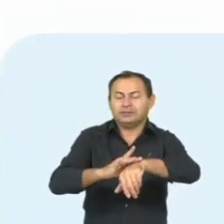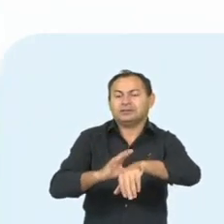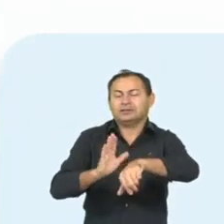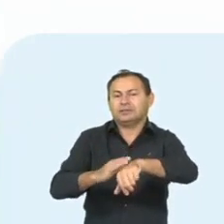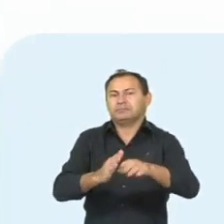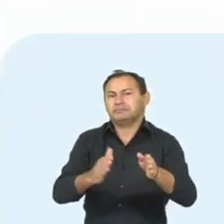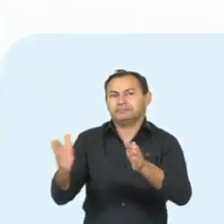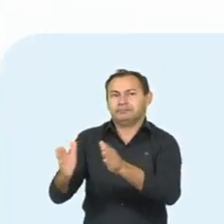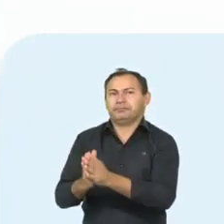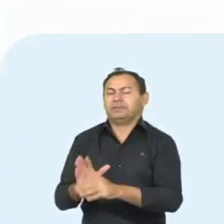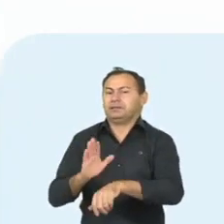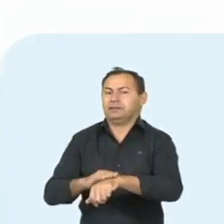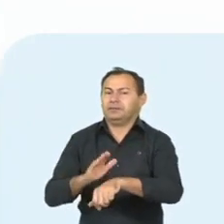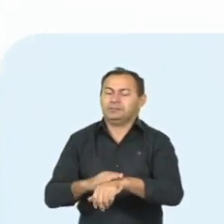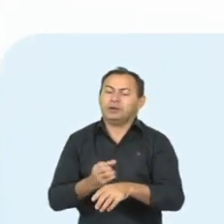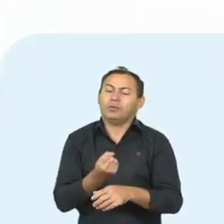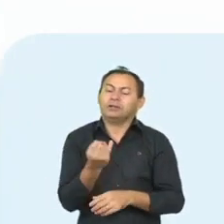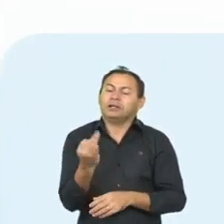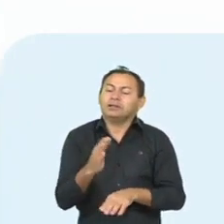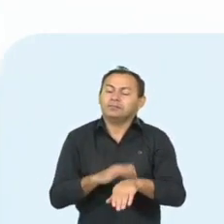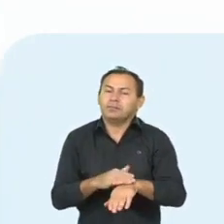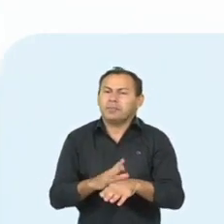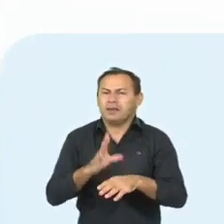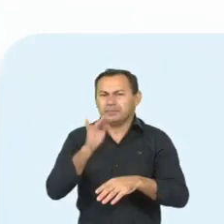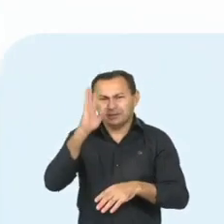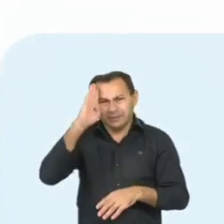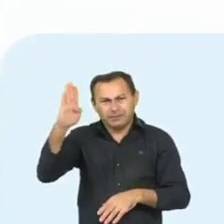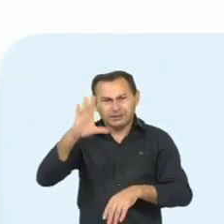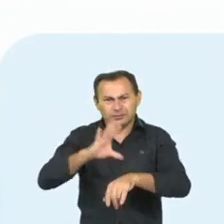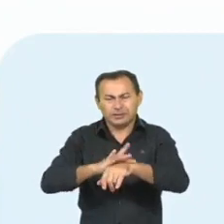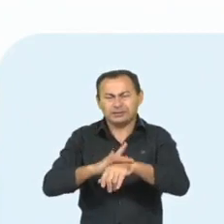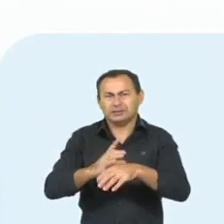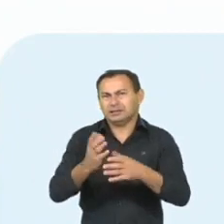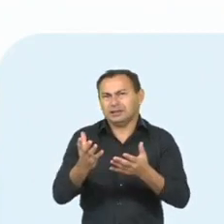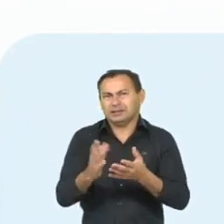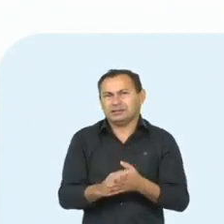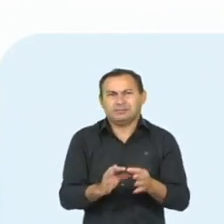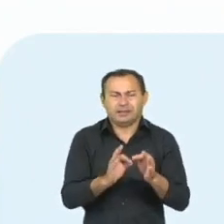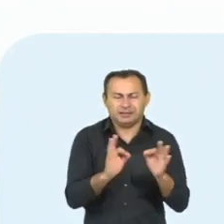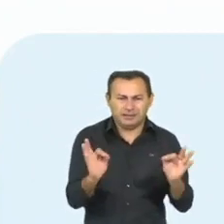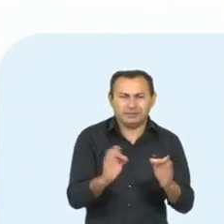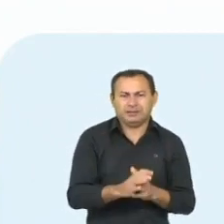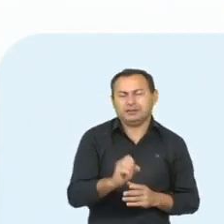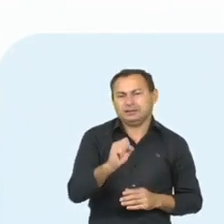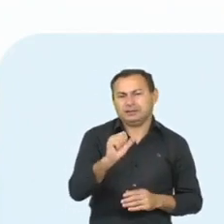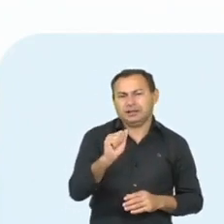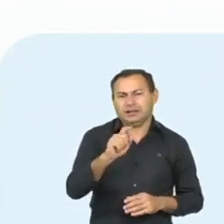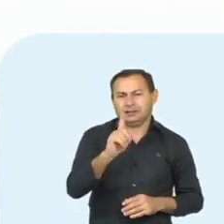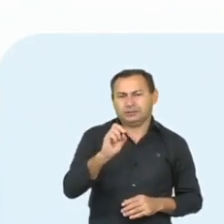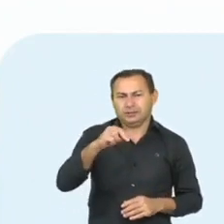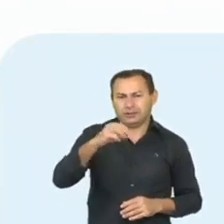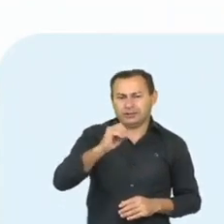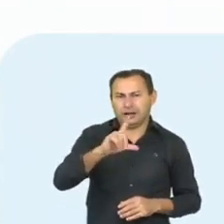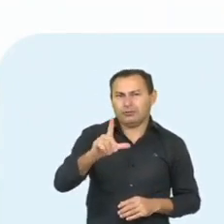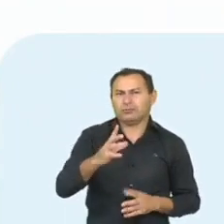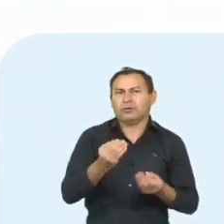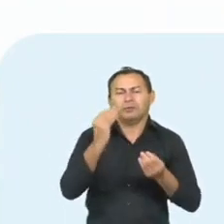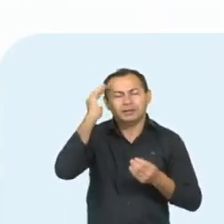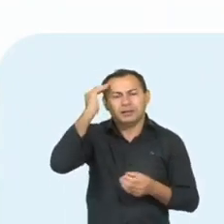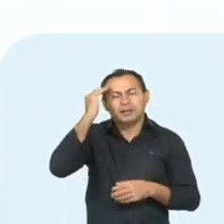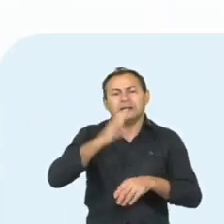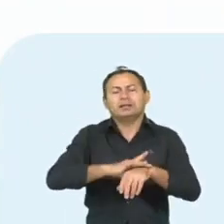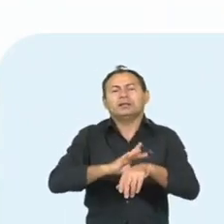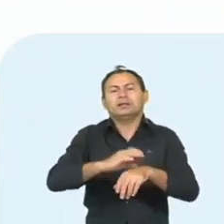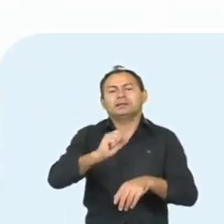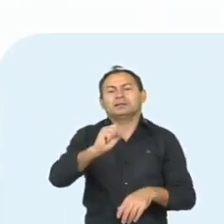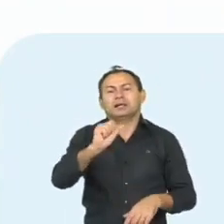específico de tempo, principalmente em doenças que são sazonais, por exemplo. Quando a gente entende que uma doença é